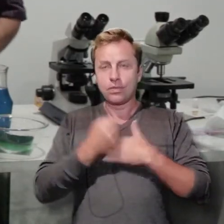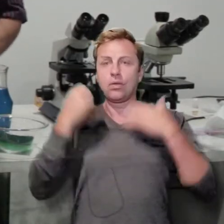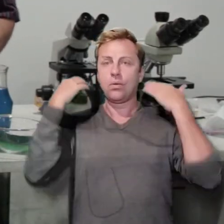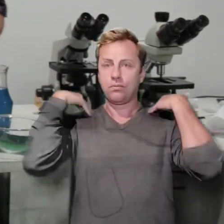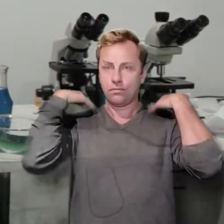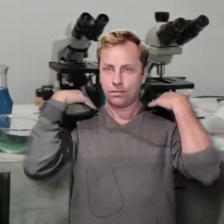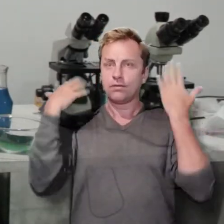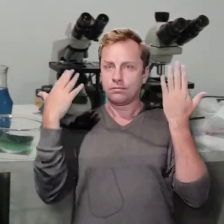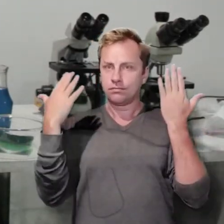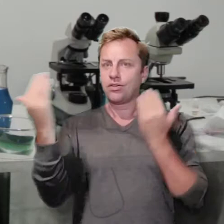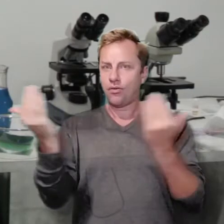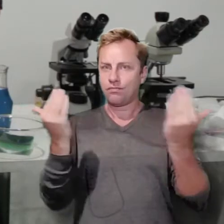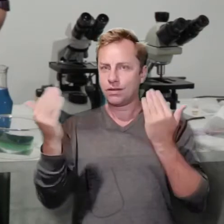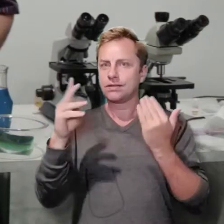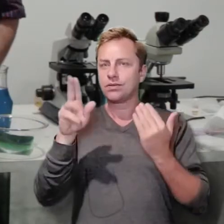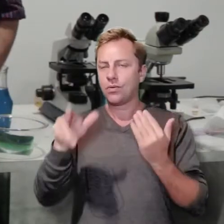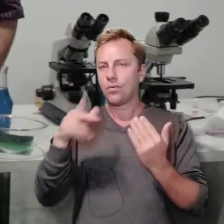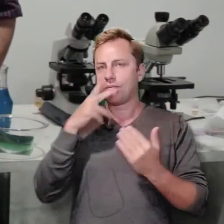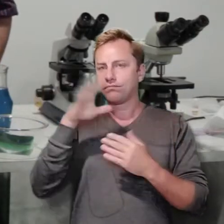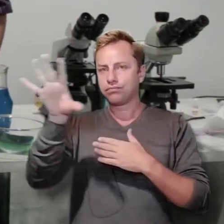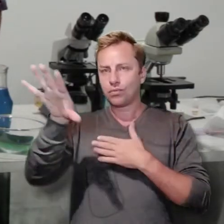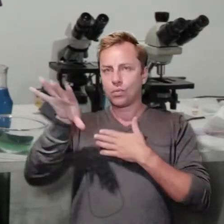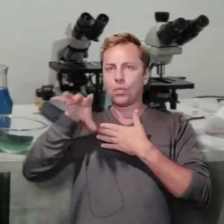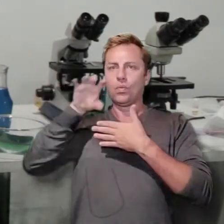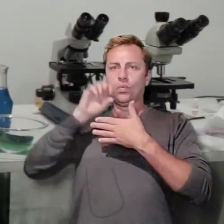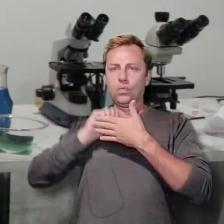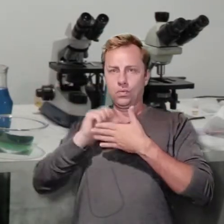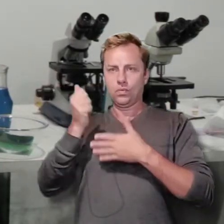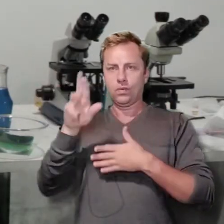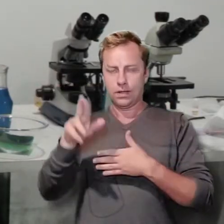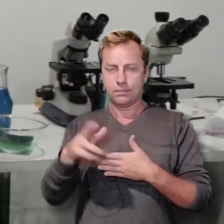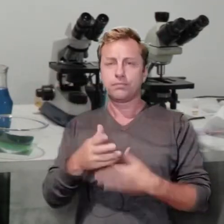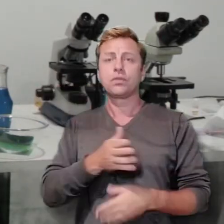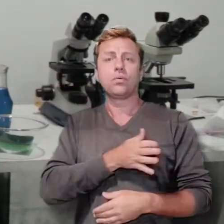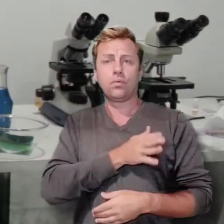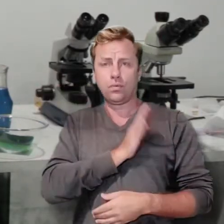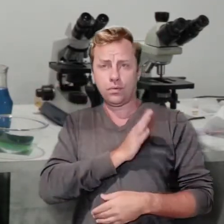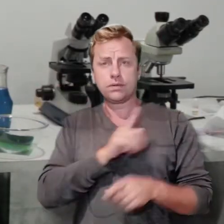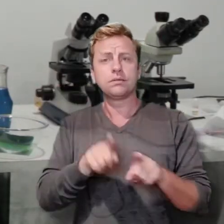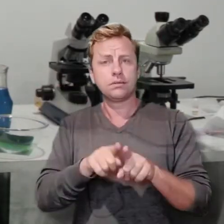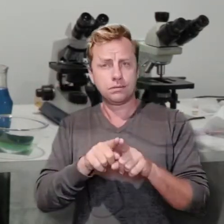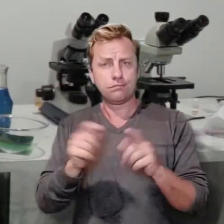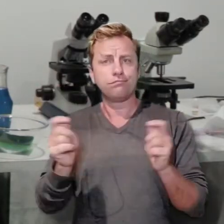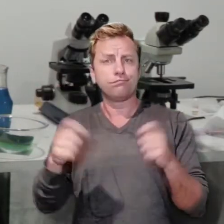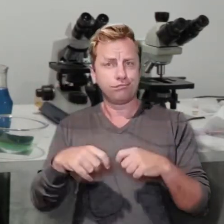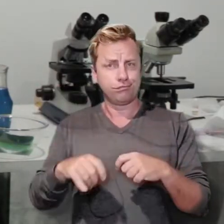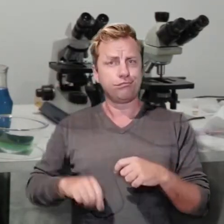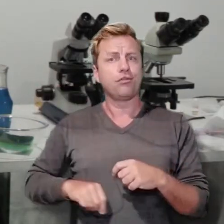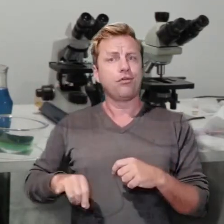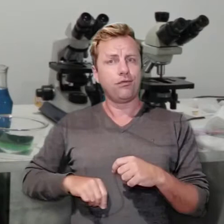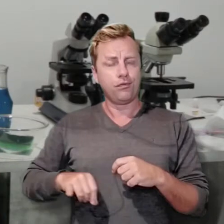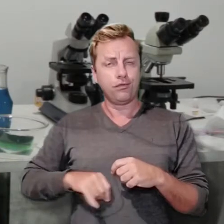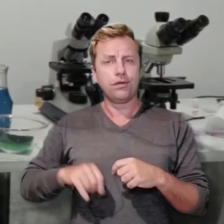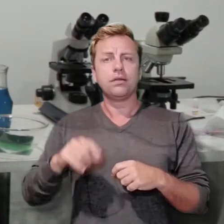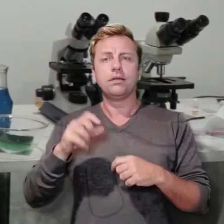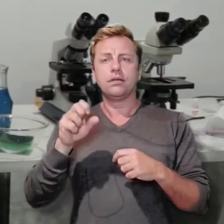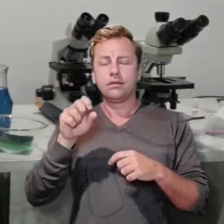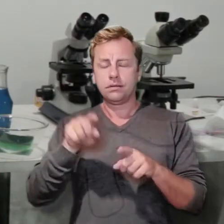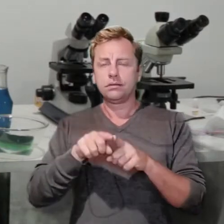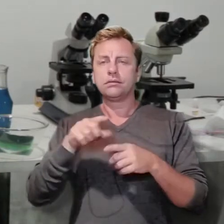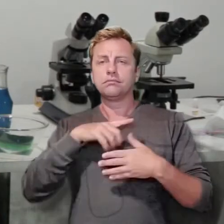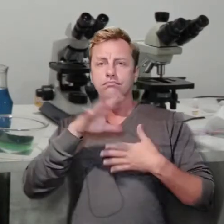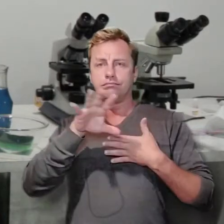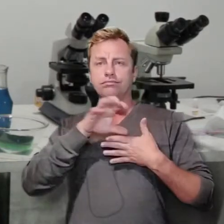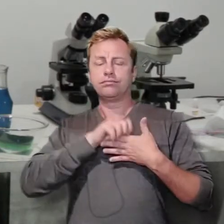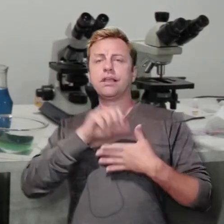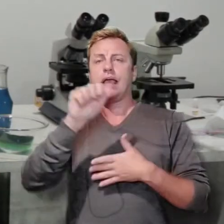fosse a nossa esponja captadora de ar. O nosso coração também pode sofrer com a obesidade, um processo que a gente